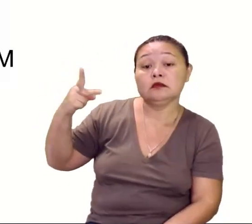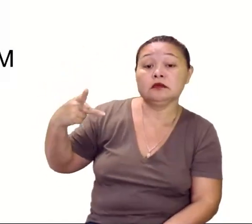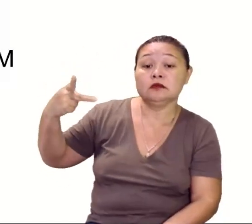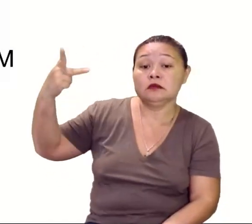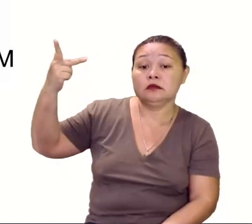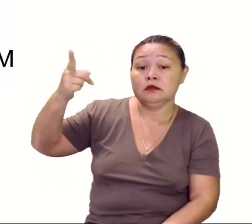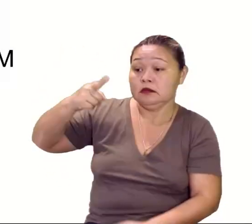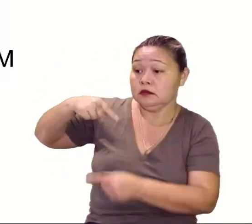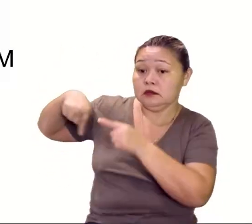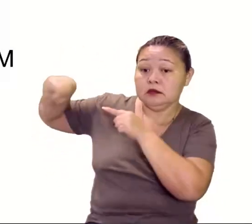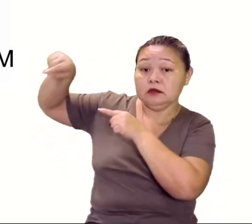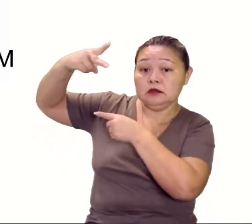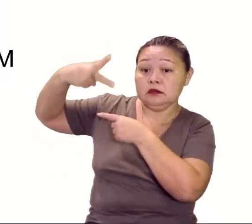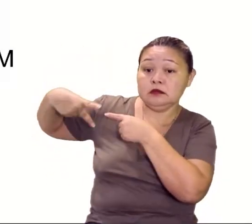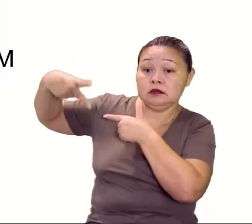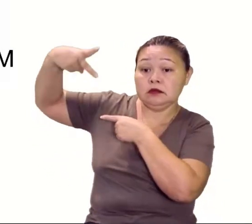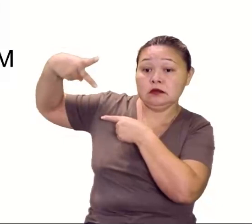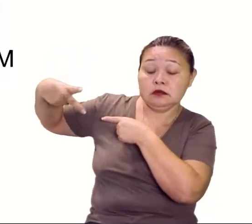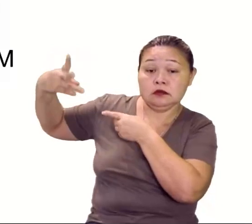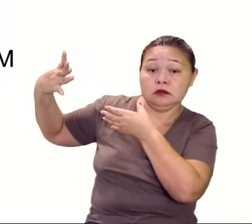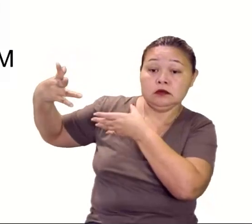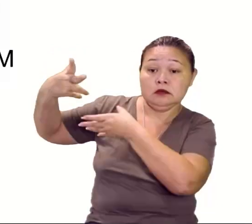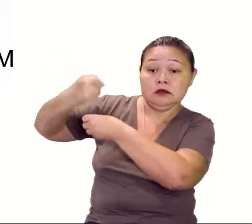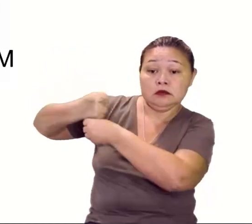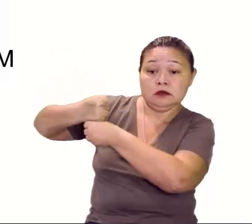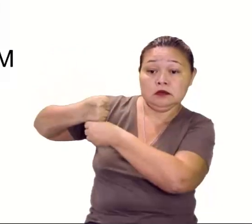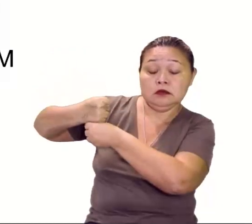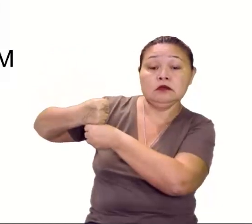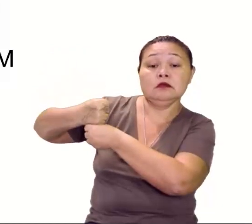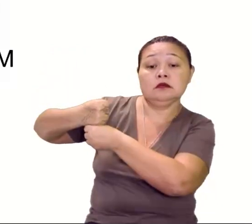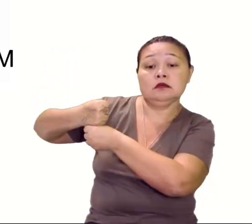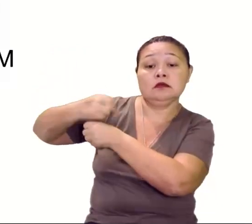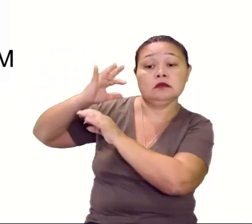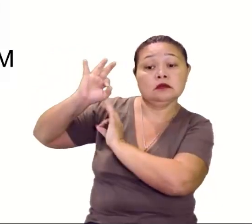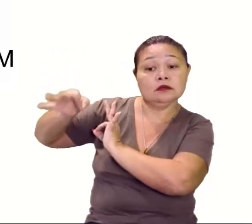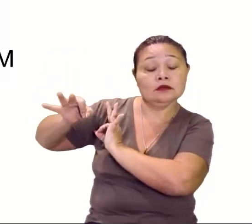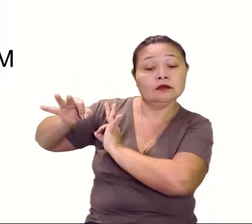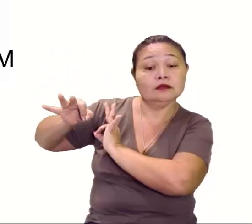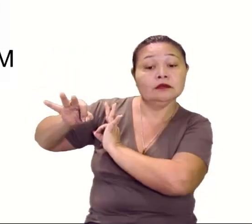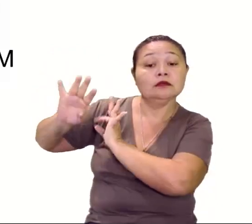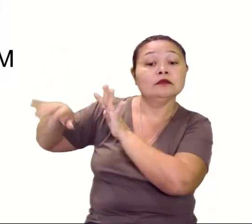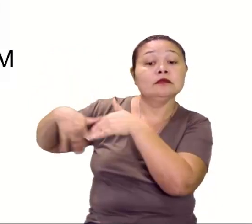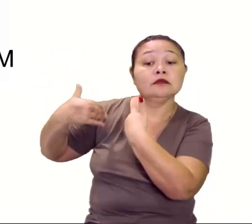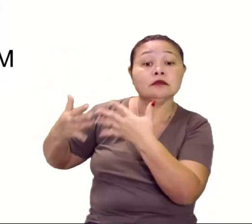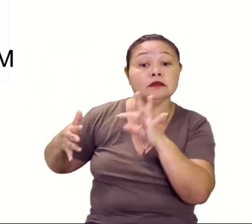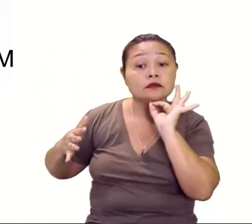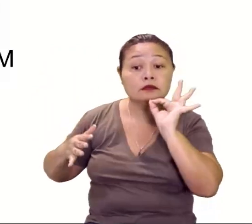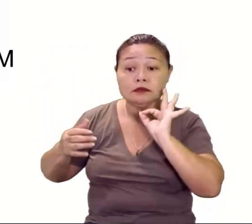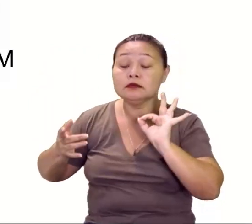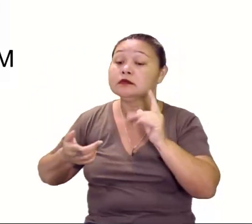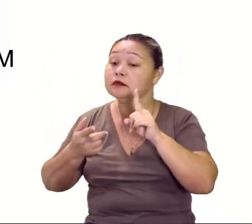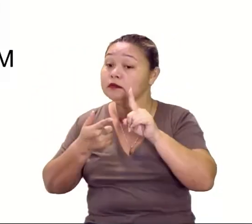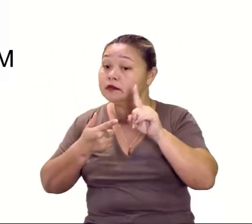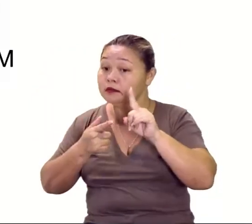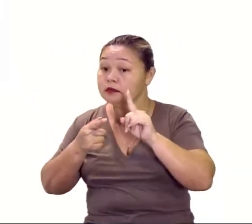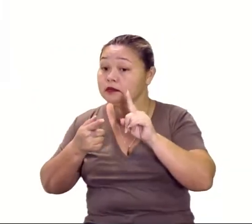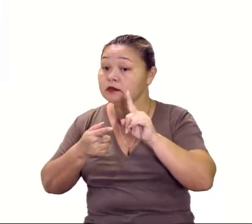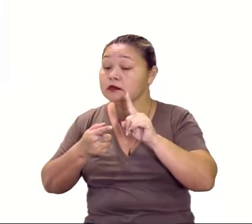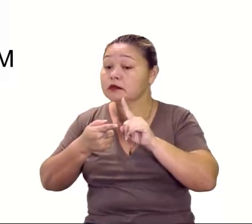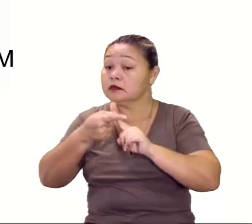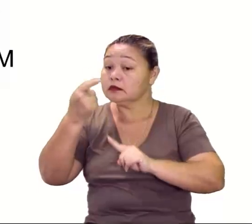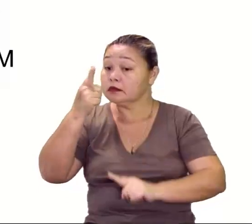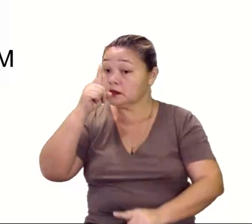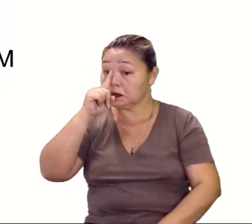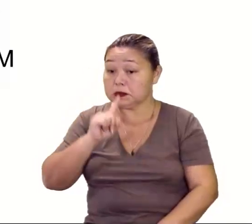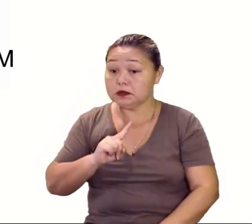milho é nesse espaçamento aqui. Isso. Certo? E agora, café e milho. Vamos ver?